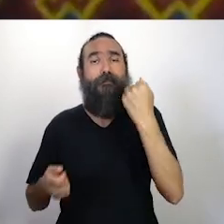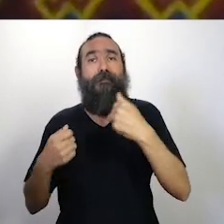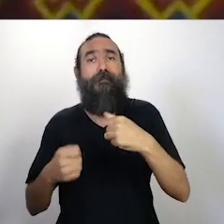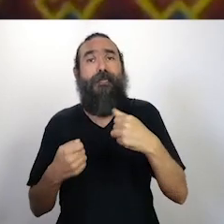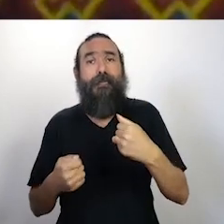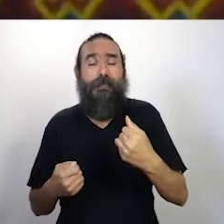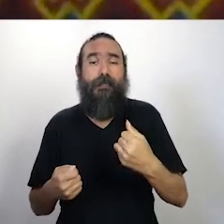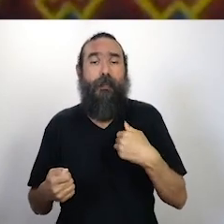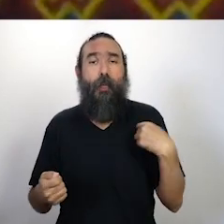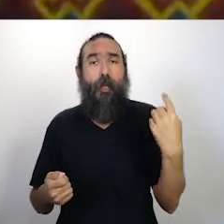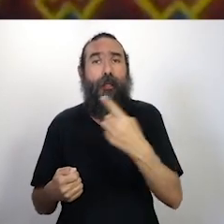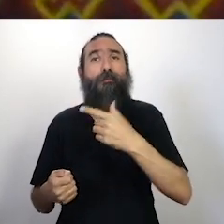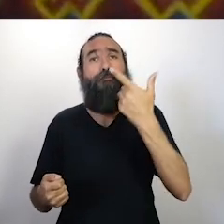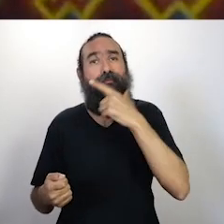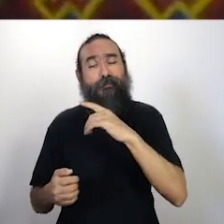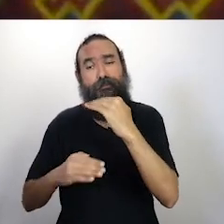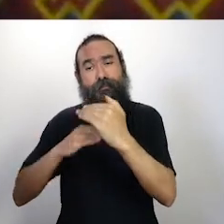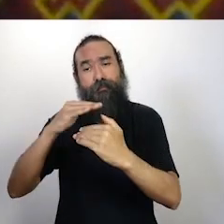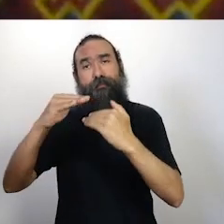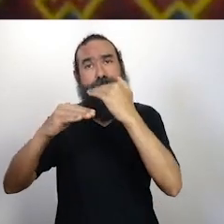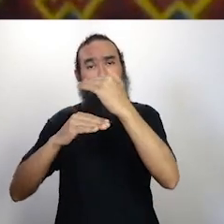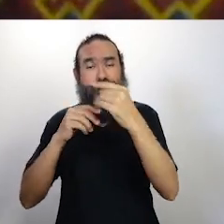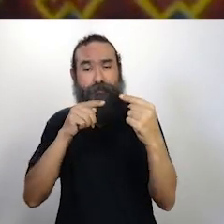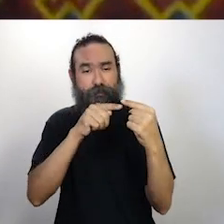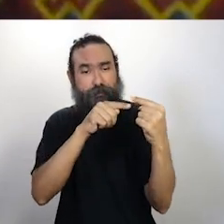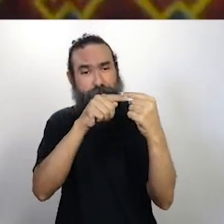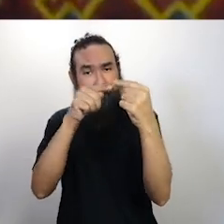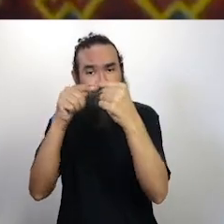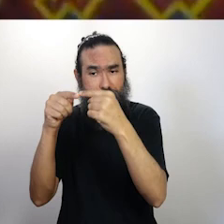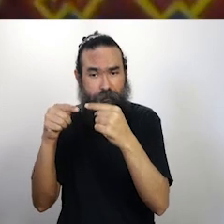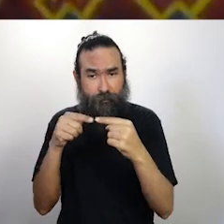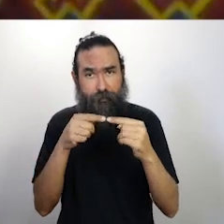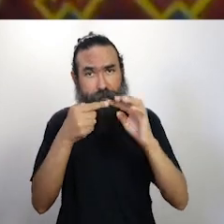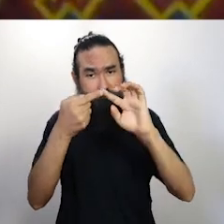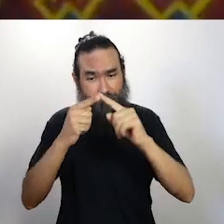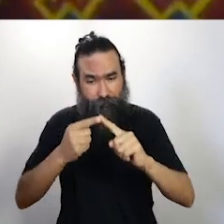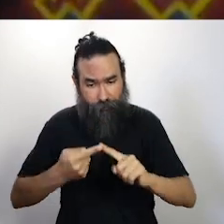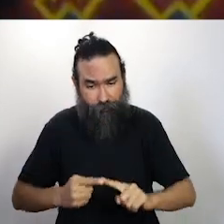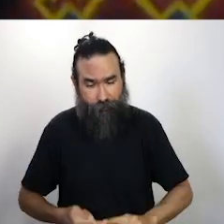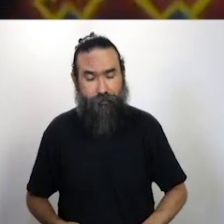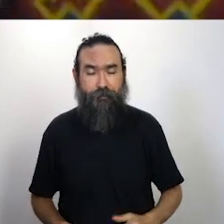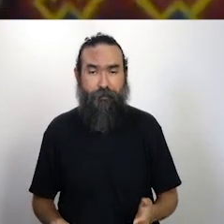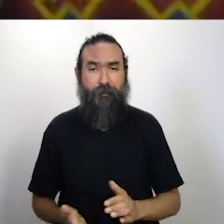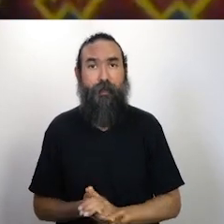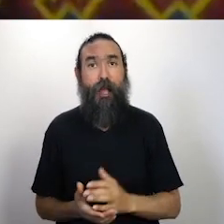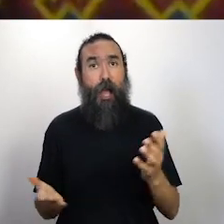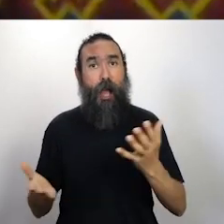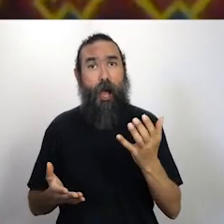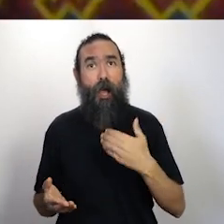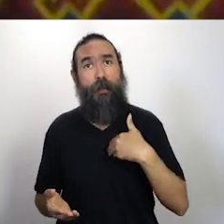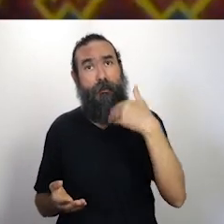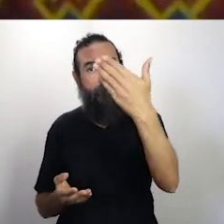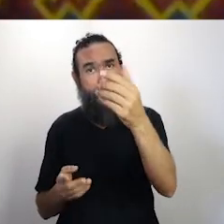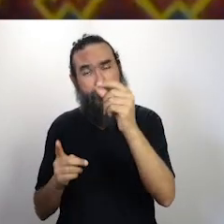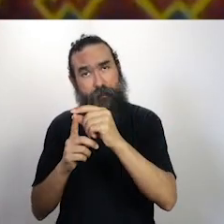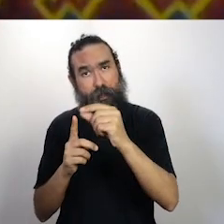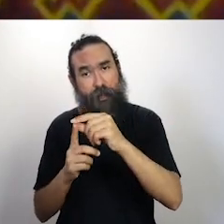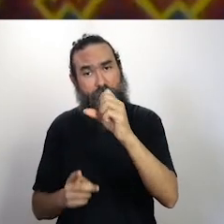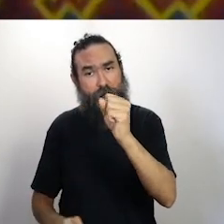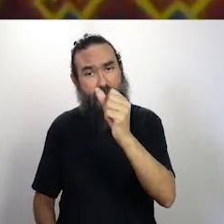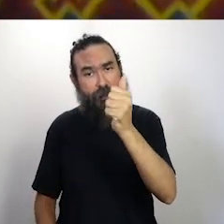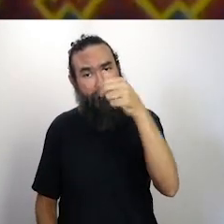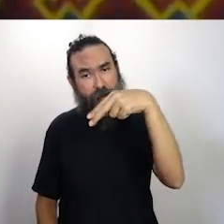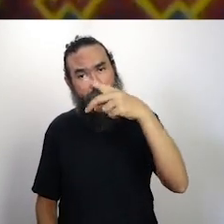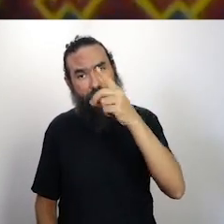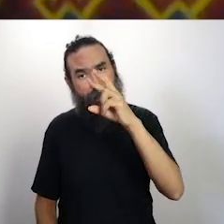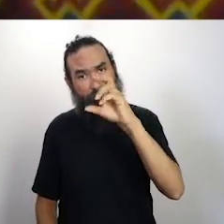alcançar o que nós precisamos que é o entendimento vou passar primeiro para o santo para se despedir uma despedida breve